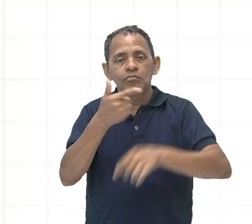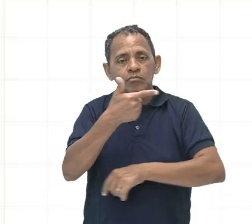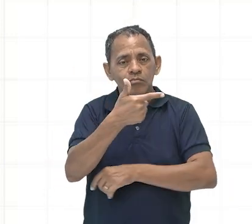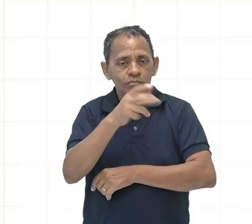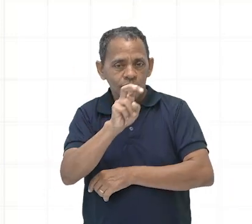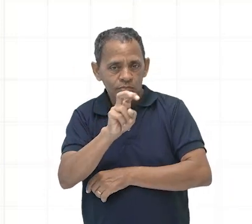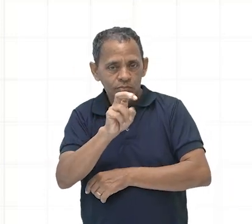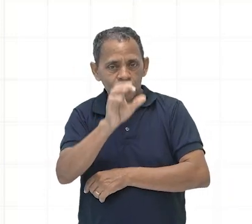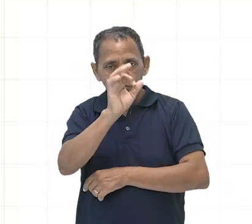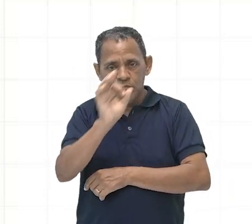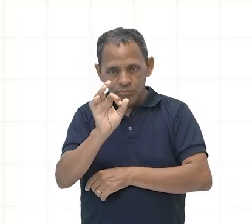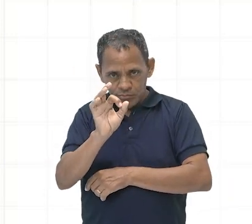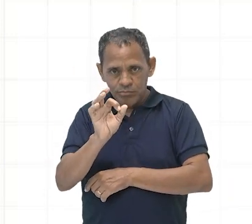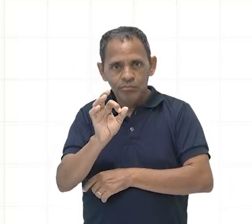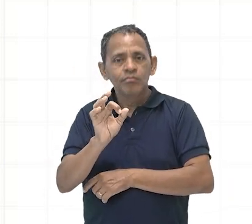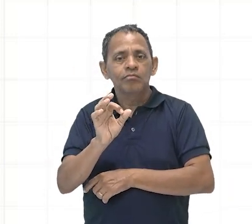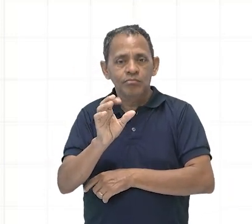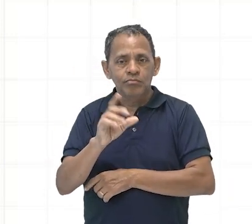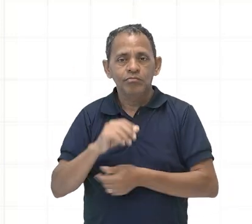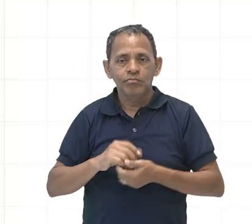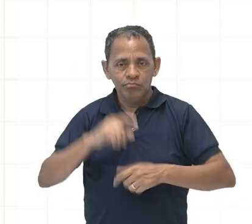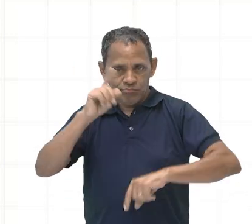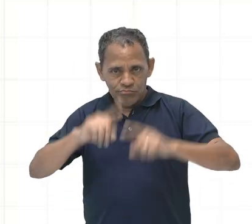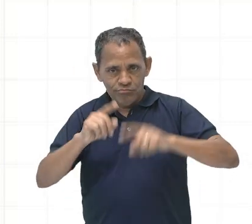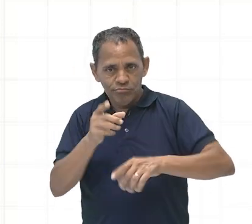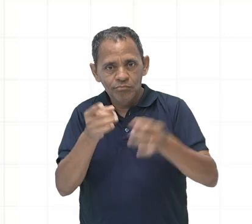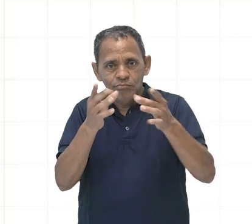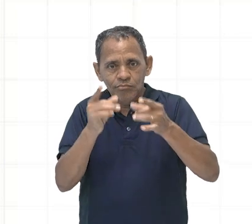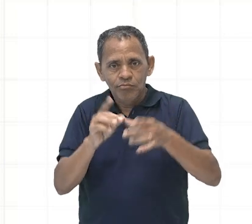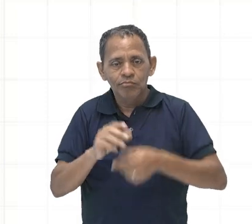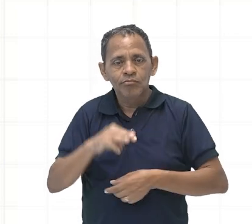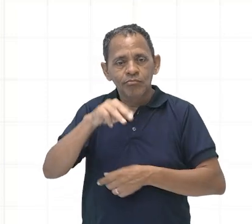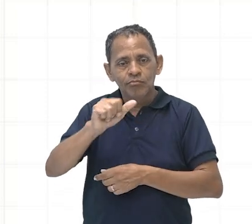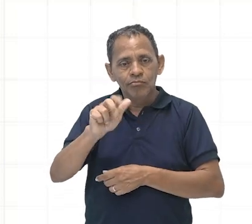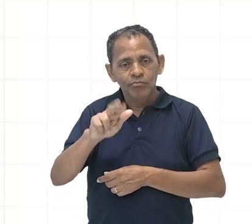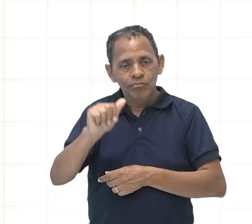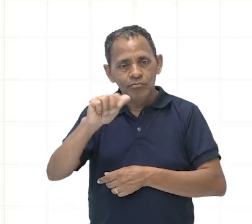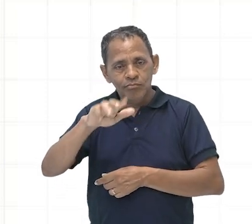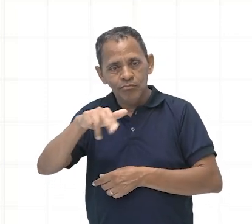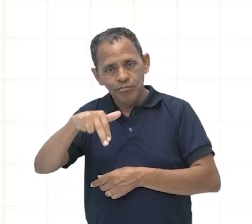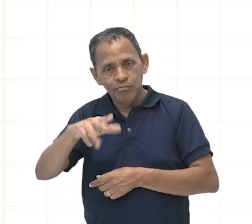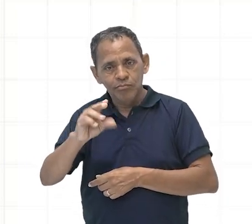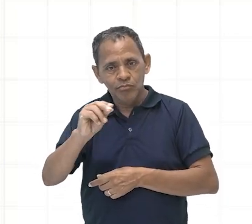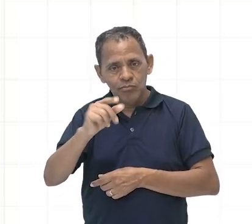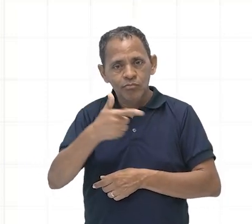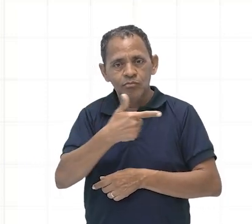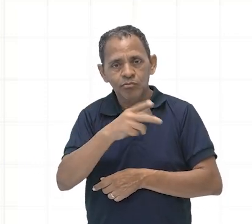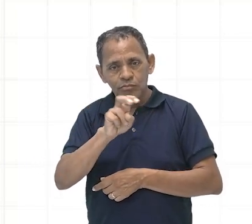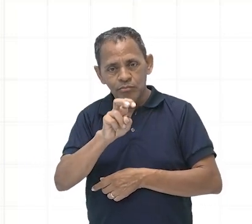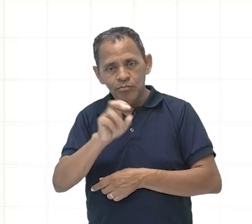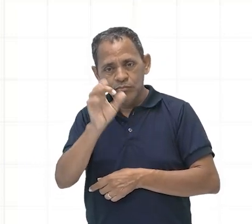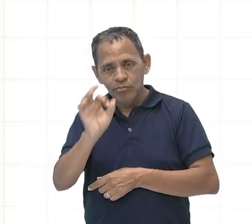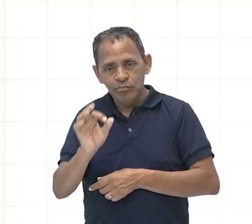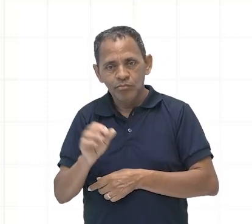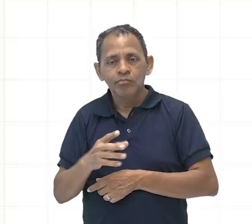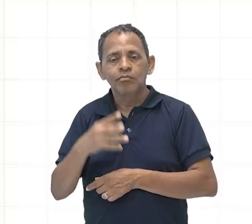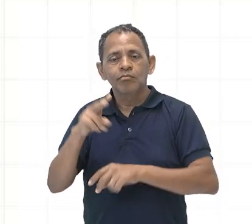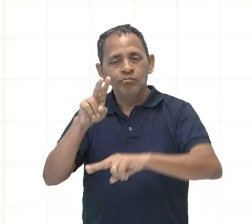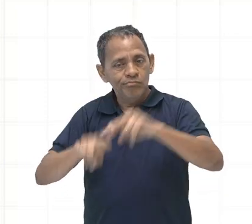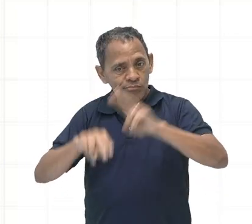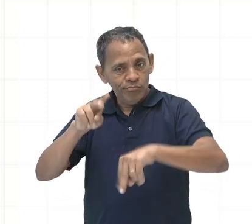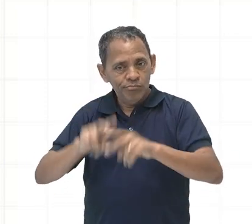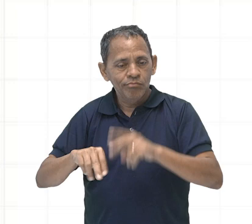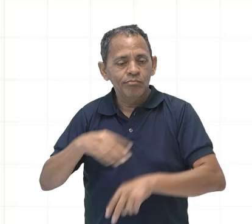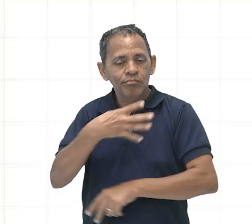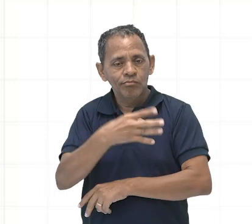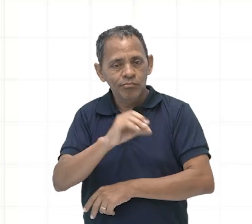25% do din-din vendido era de morango, 20% de chocolate, 40% de cupuaçu